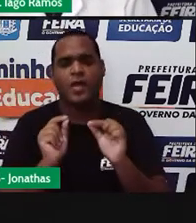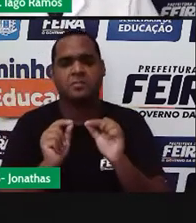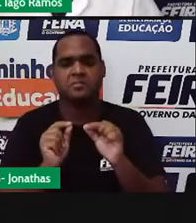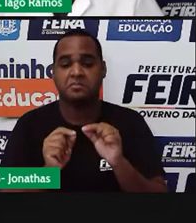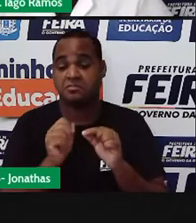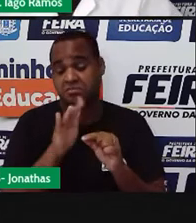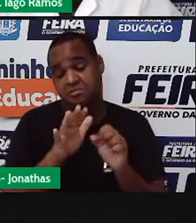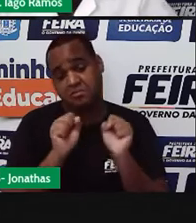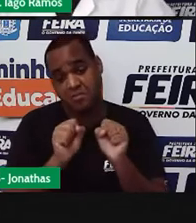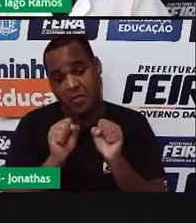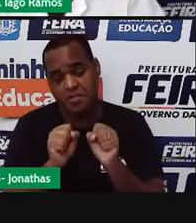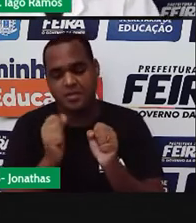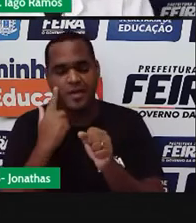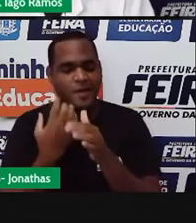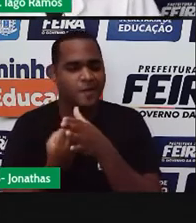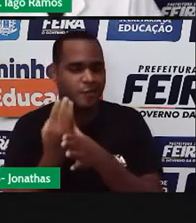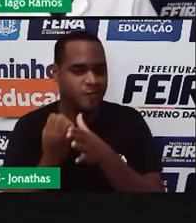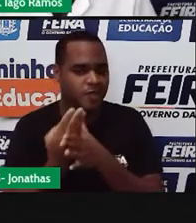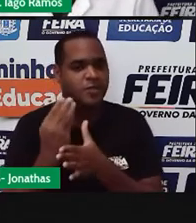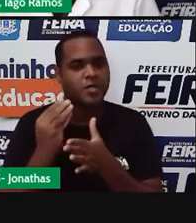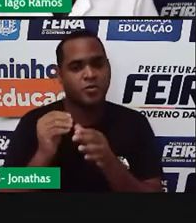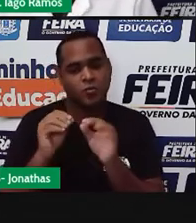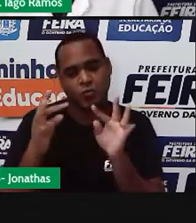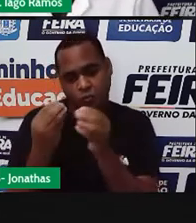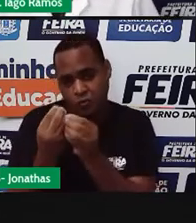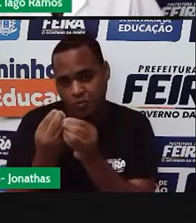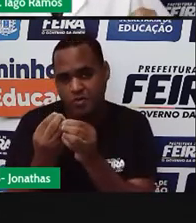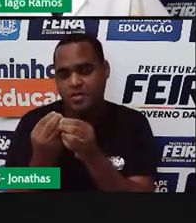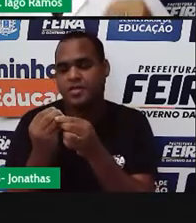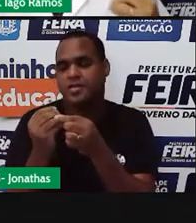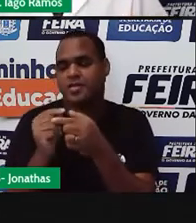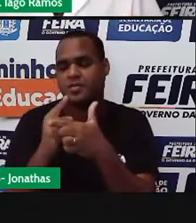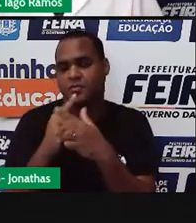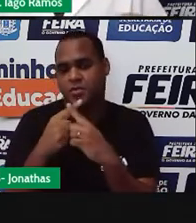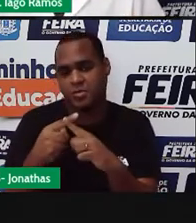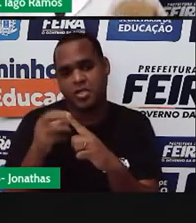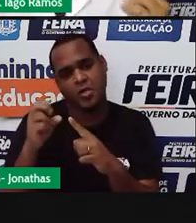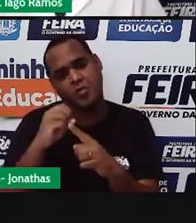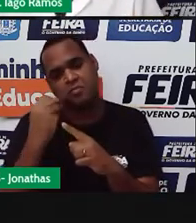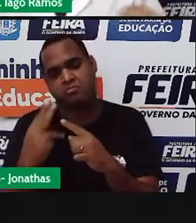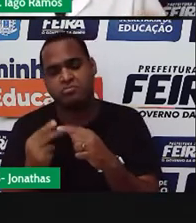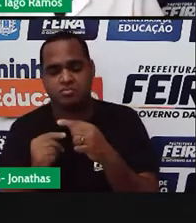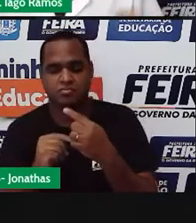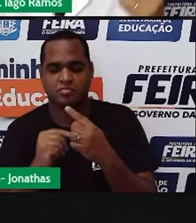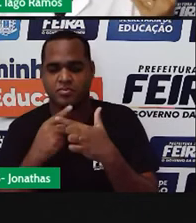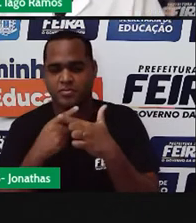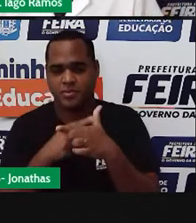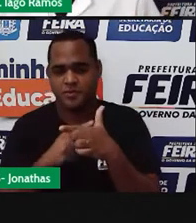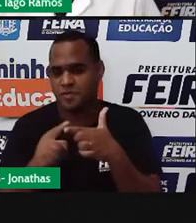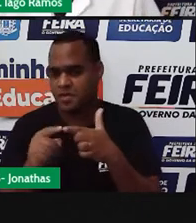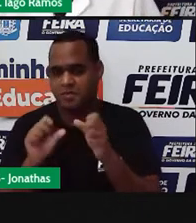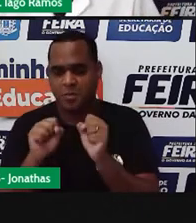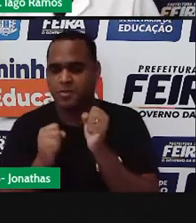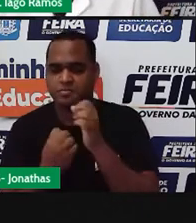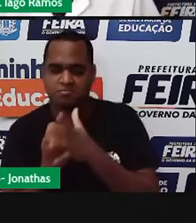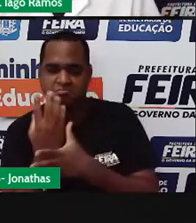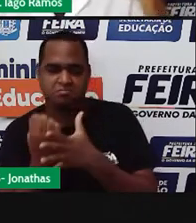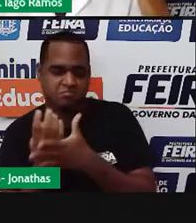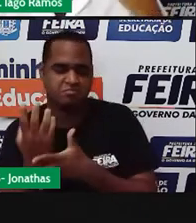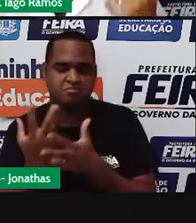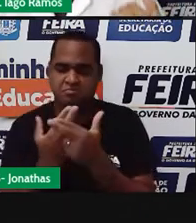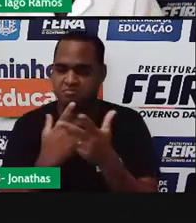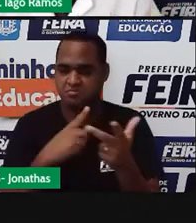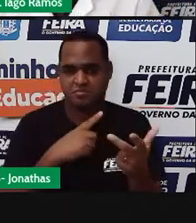primeiro você pode fazer todas de uma vez você conseguir ou então você faz aquela que for aparecendo o primeiro